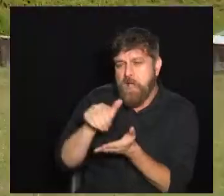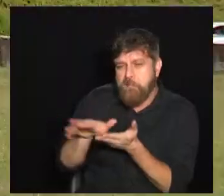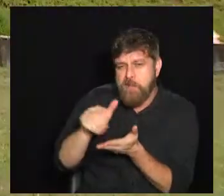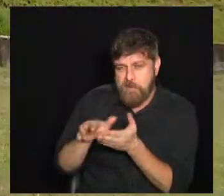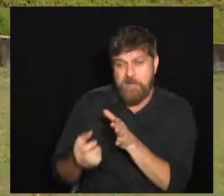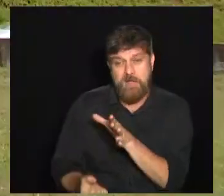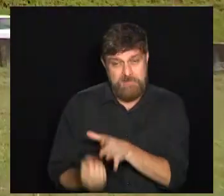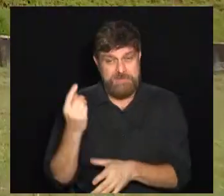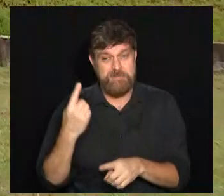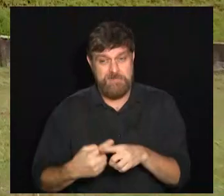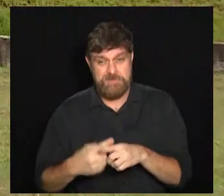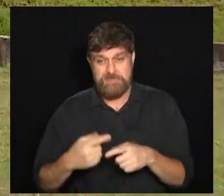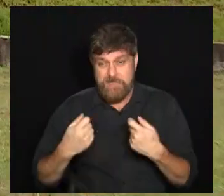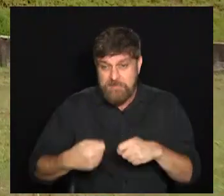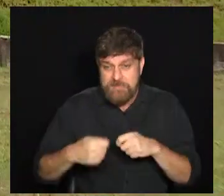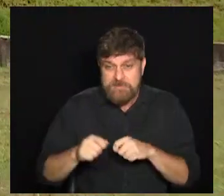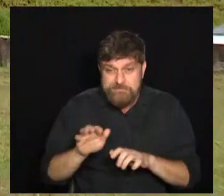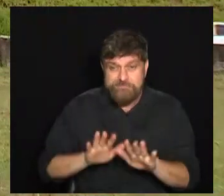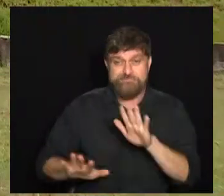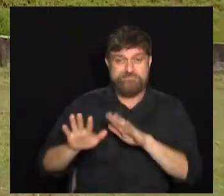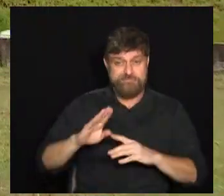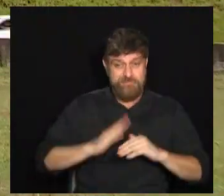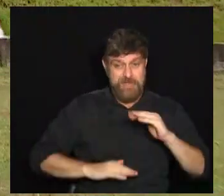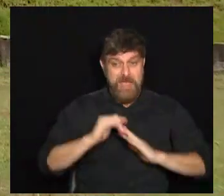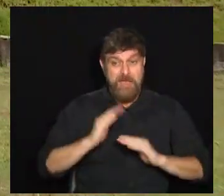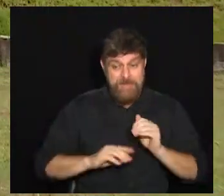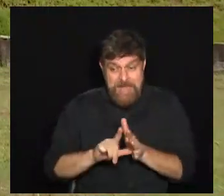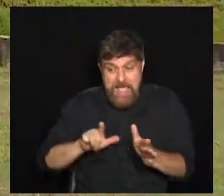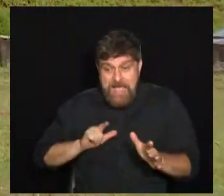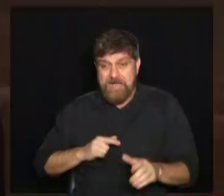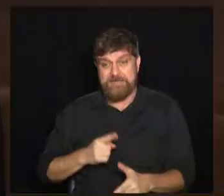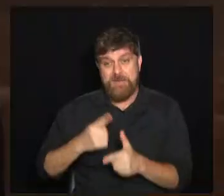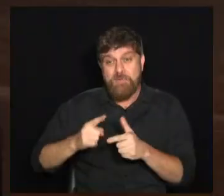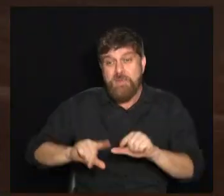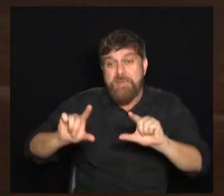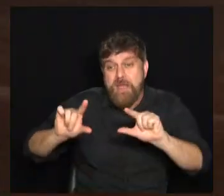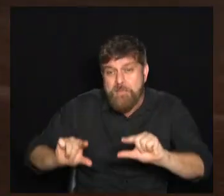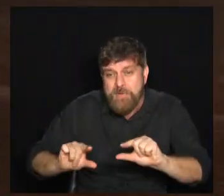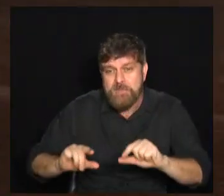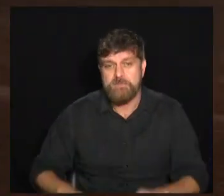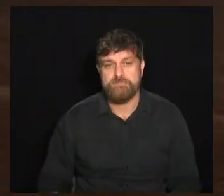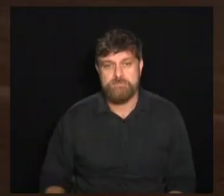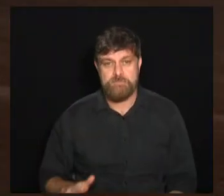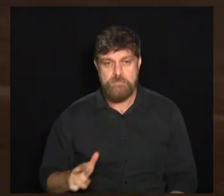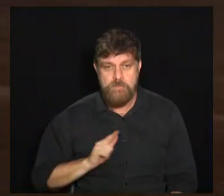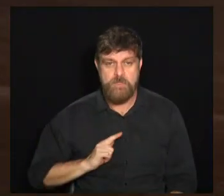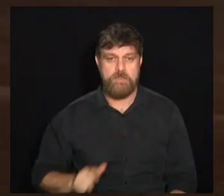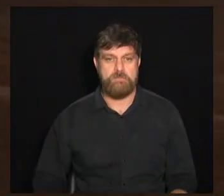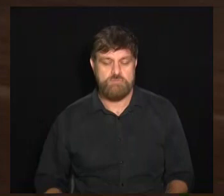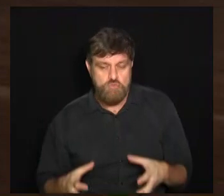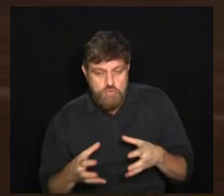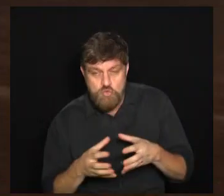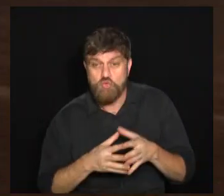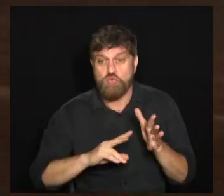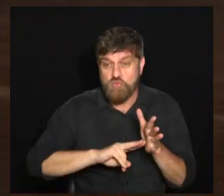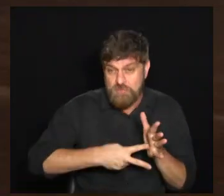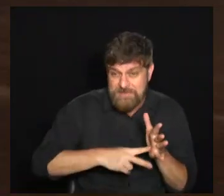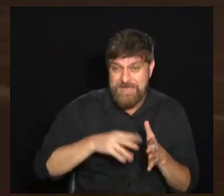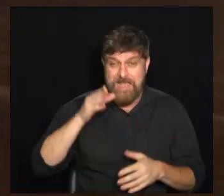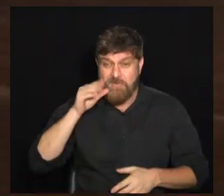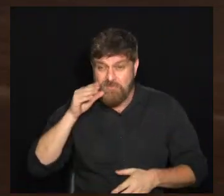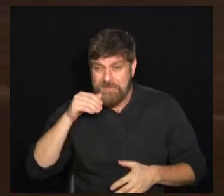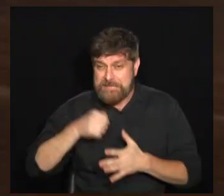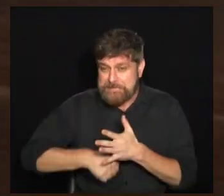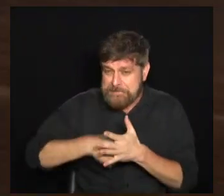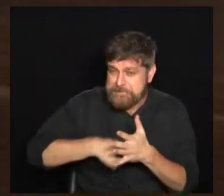acontecer. Por isso é necessário tomar alguma atitude para minimizar o problema. As categorias estão tentando, aí, junto com seus sindicatos,